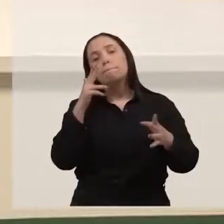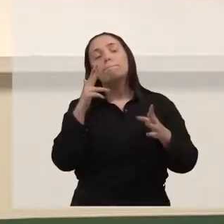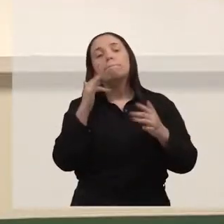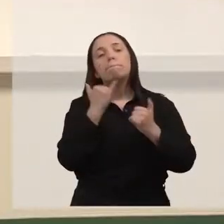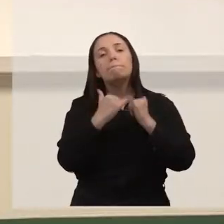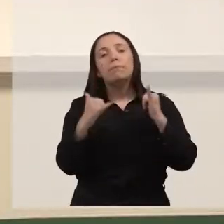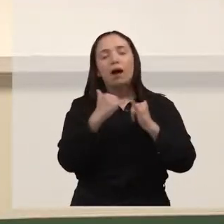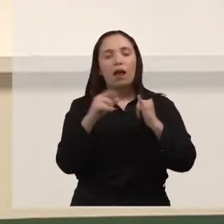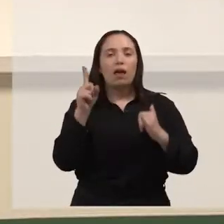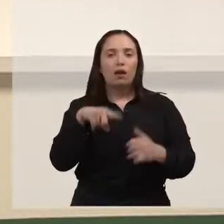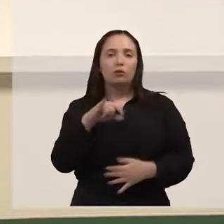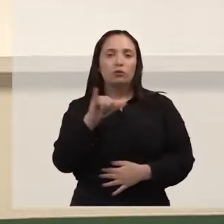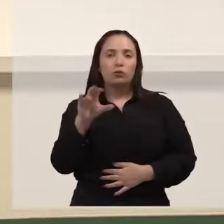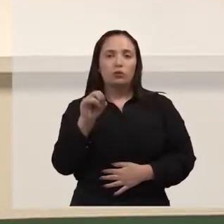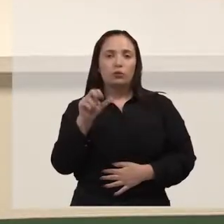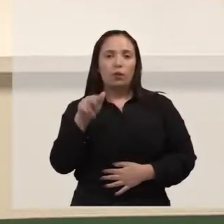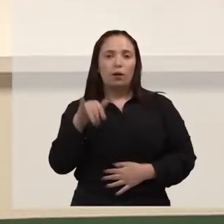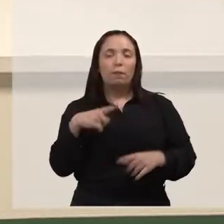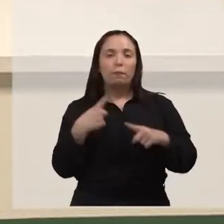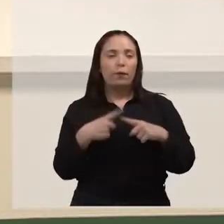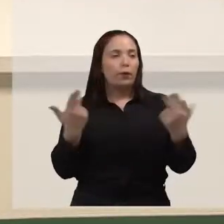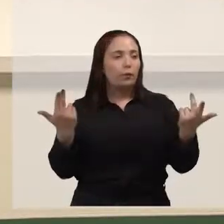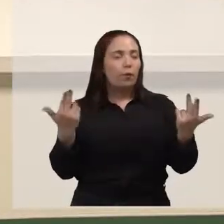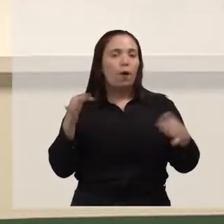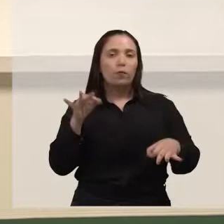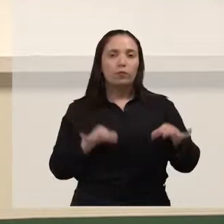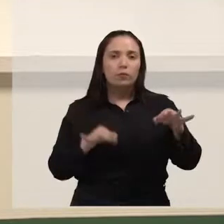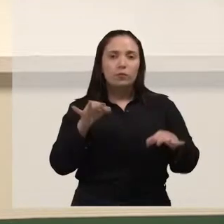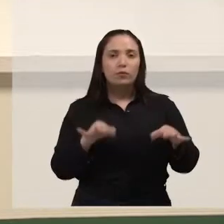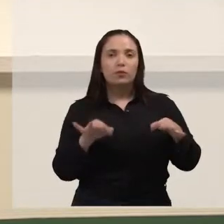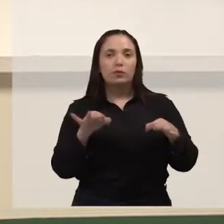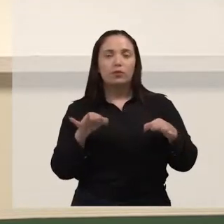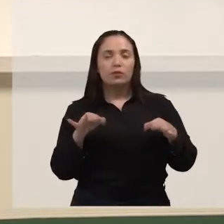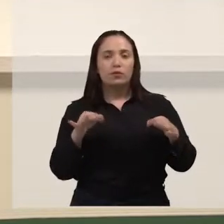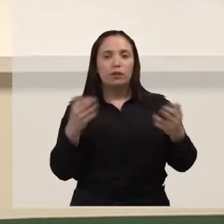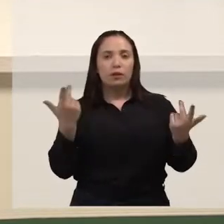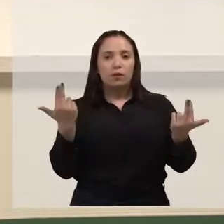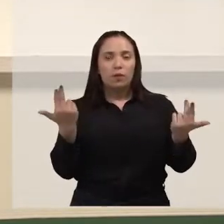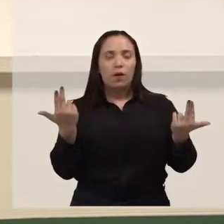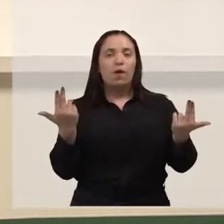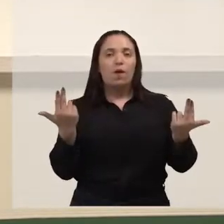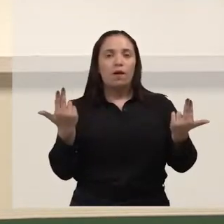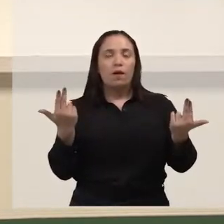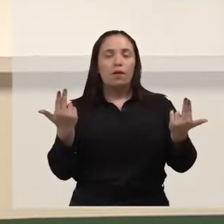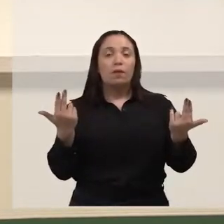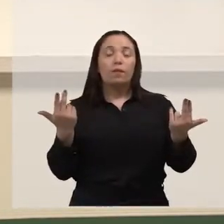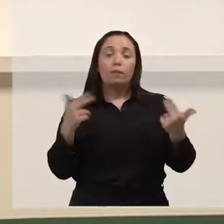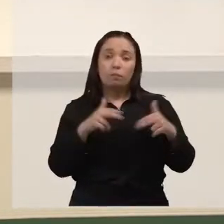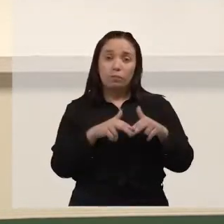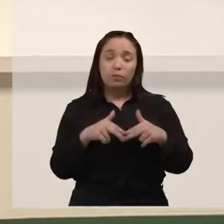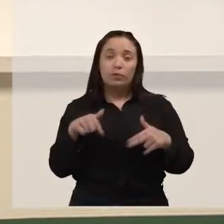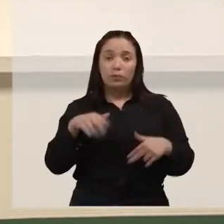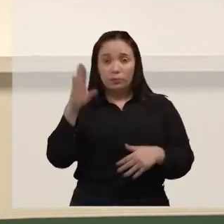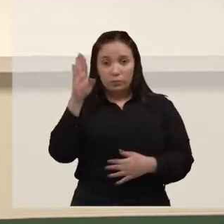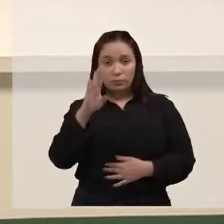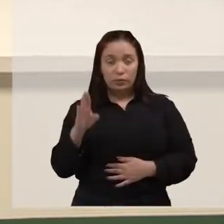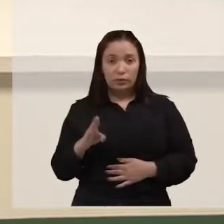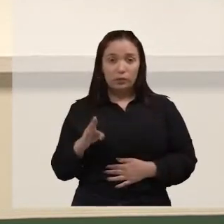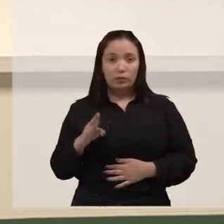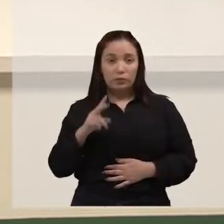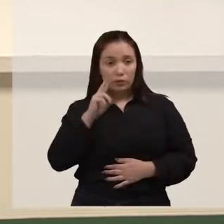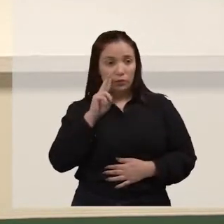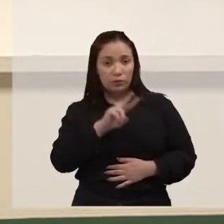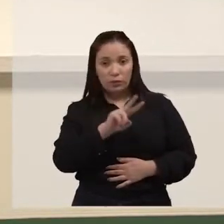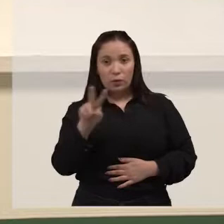a primeira vez, né, que na história política desse país a gente viu o braço da justiça chegar em pessoas muito